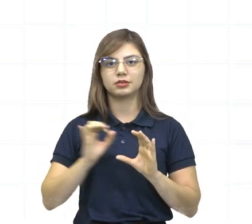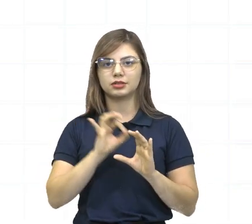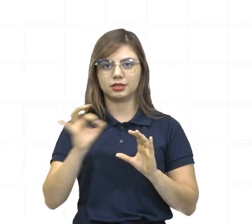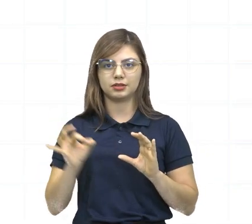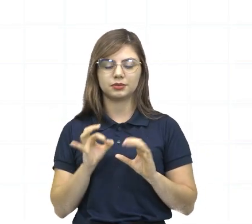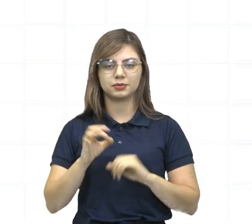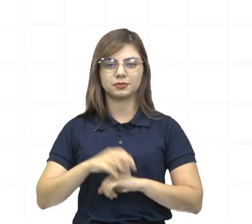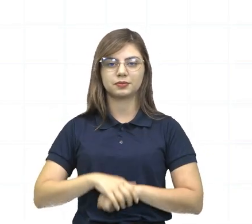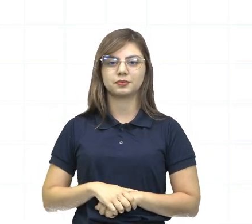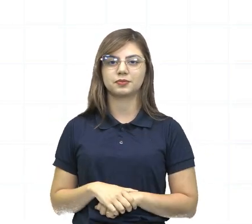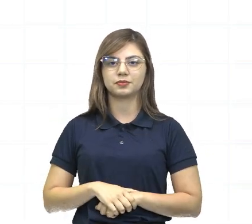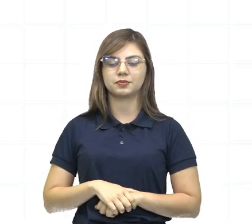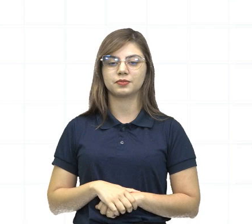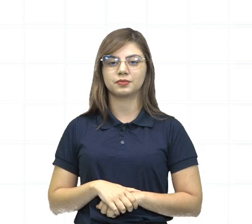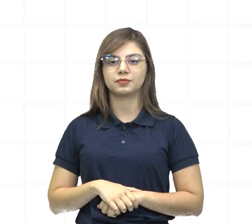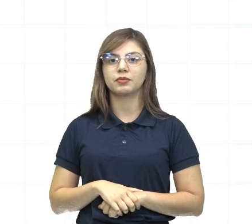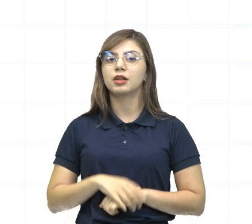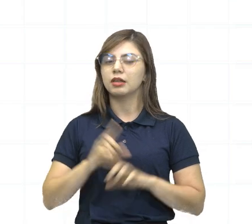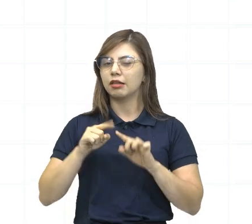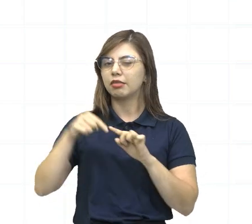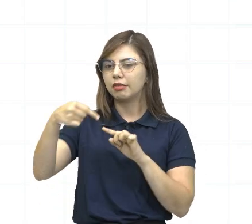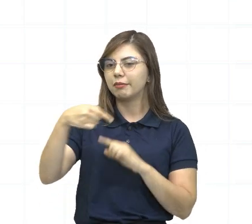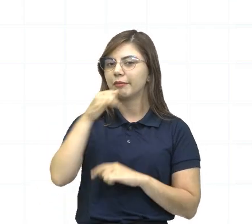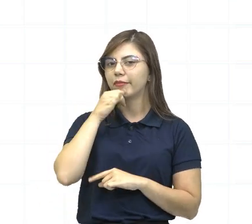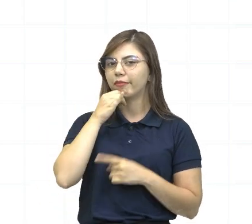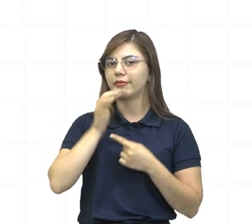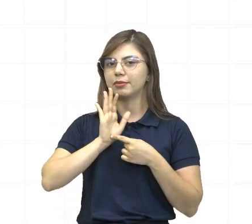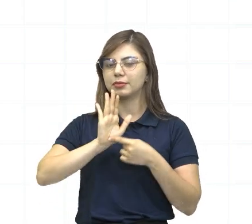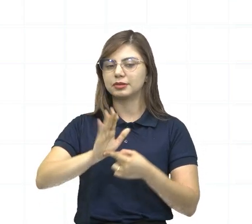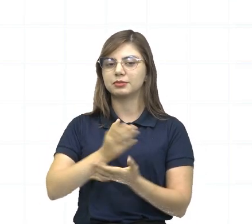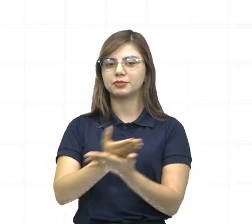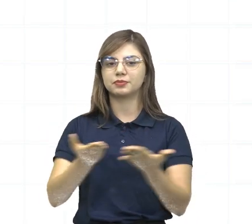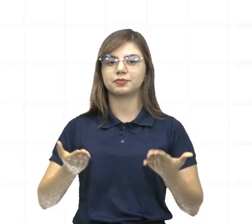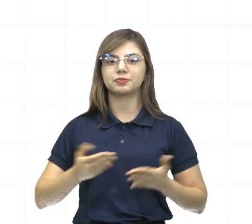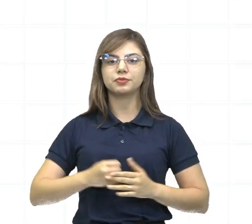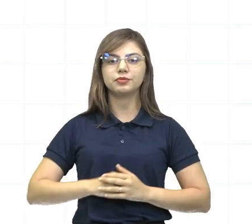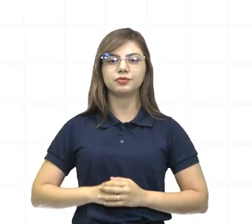falado ali. Já já eu vou dar um exemplo para vocês. Continuando.